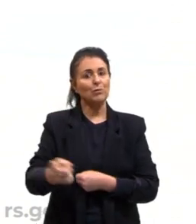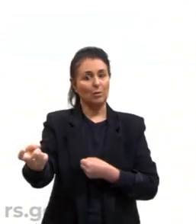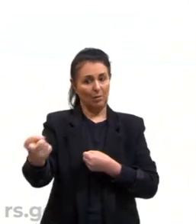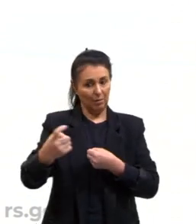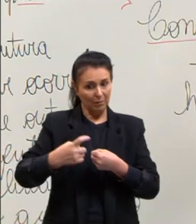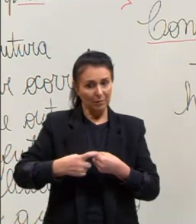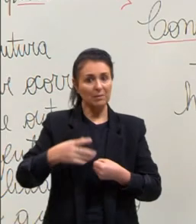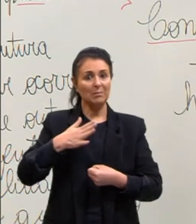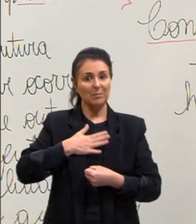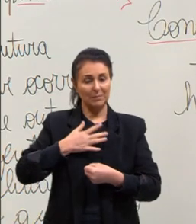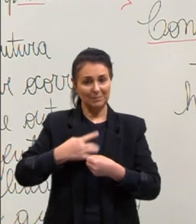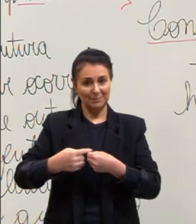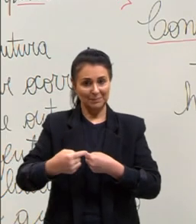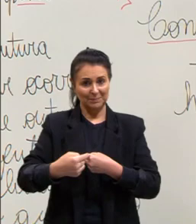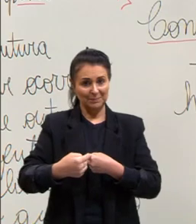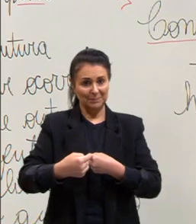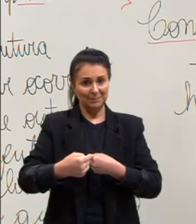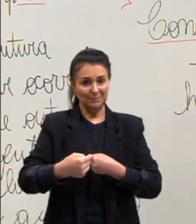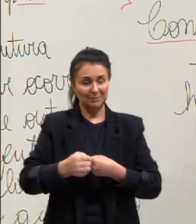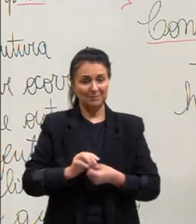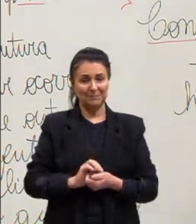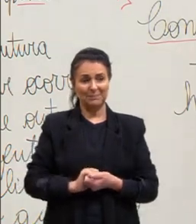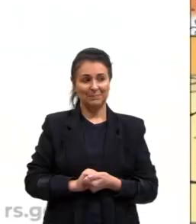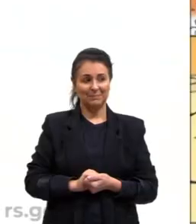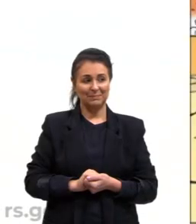minhas na minha cidade certo